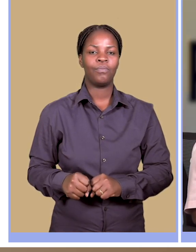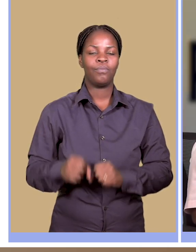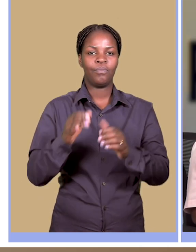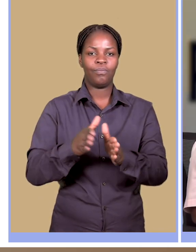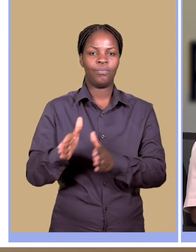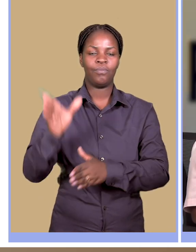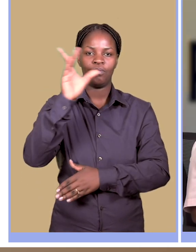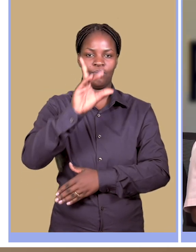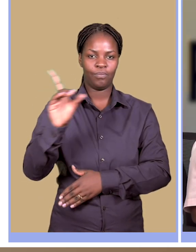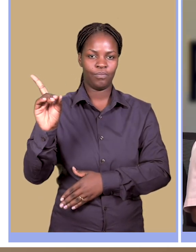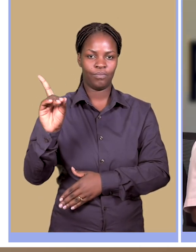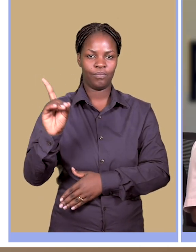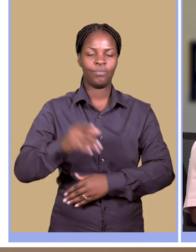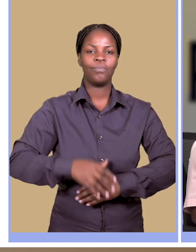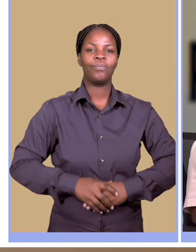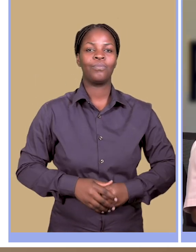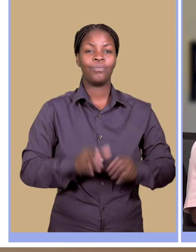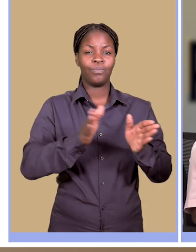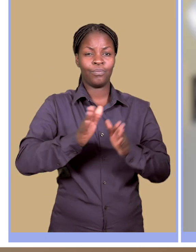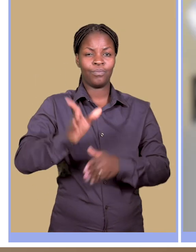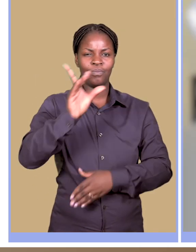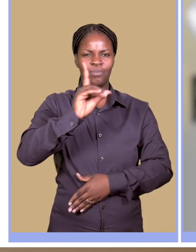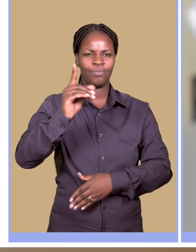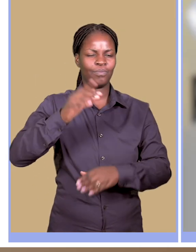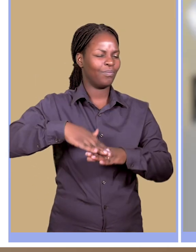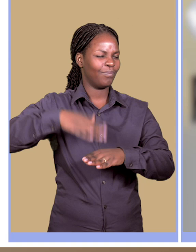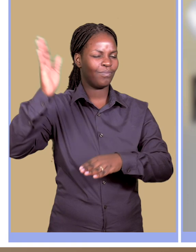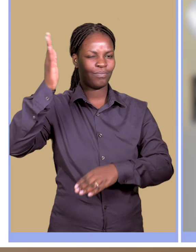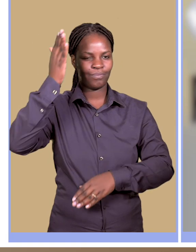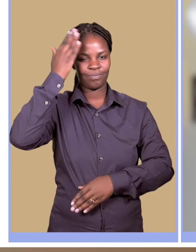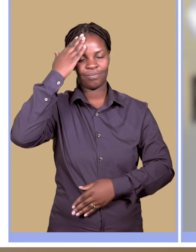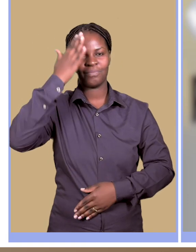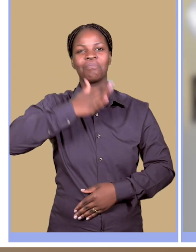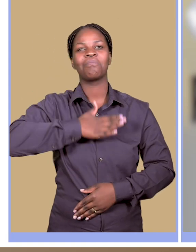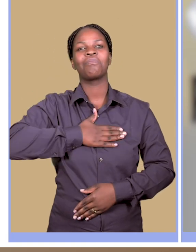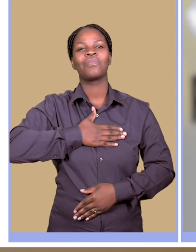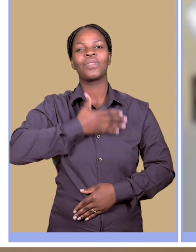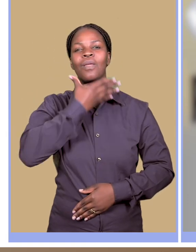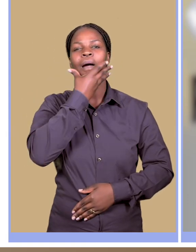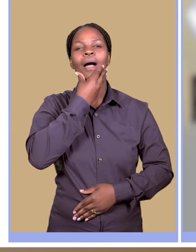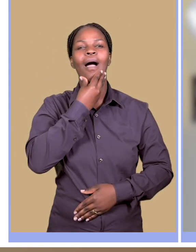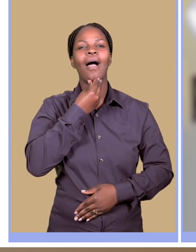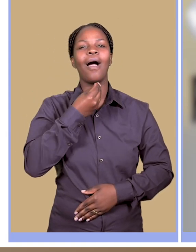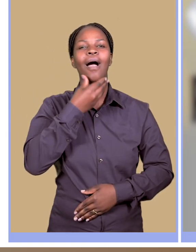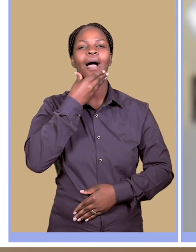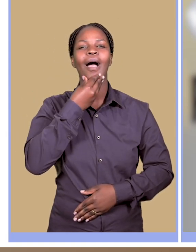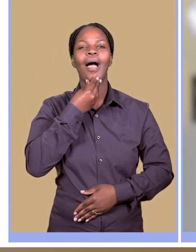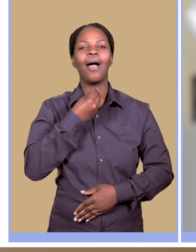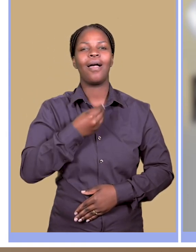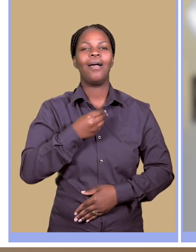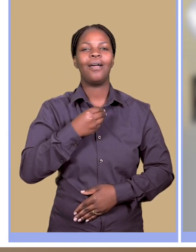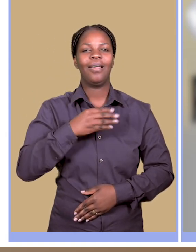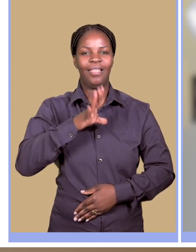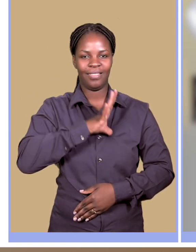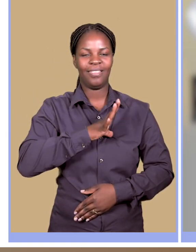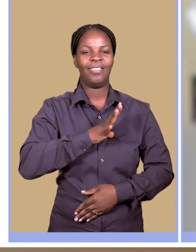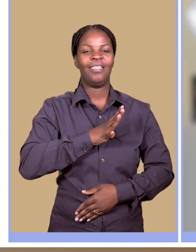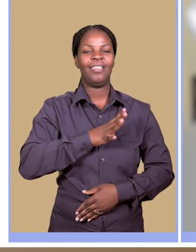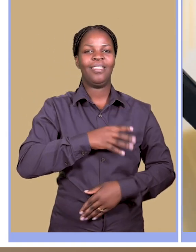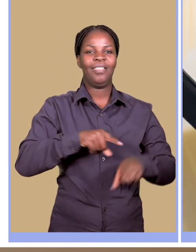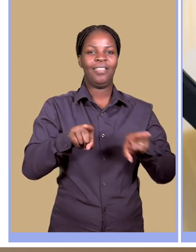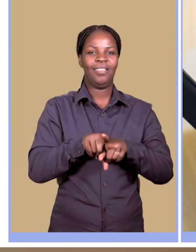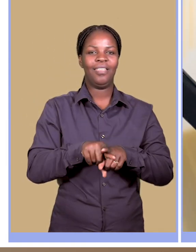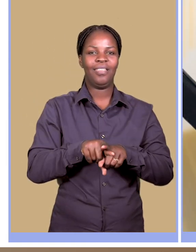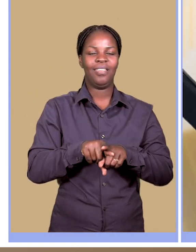Sou mais conhecido pela comunidade de pessoas com deficiência auditiva pela minha barba. Portanto, tenho uma barba e